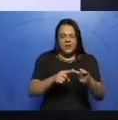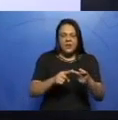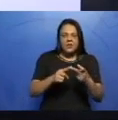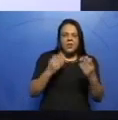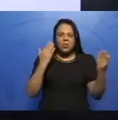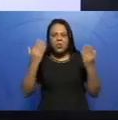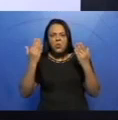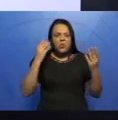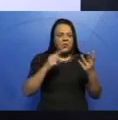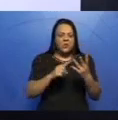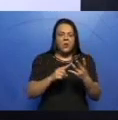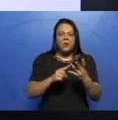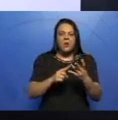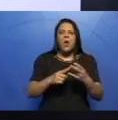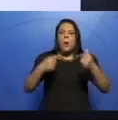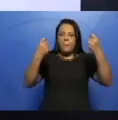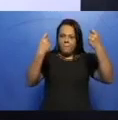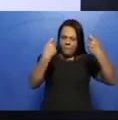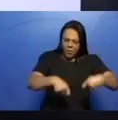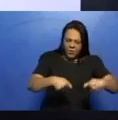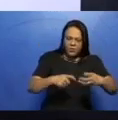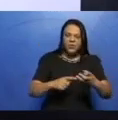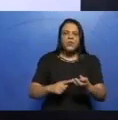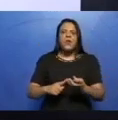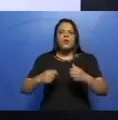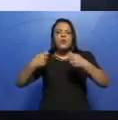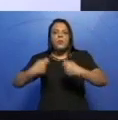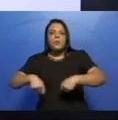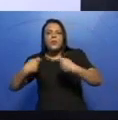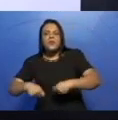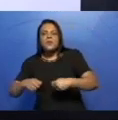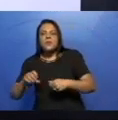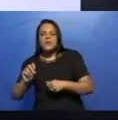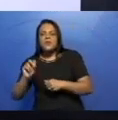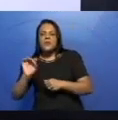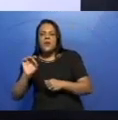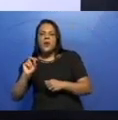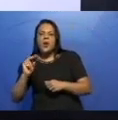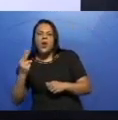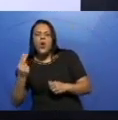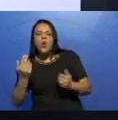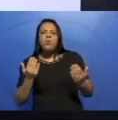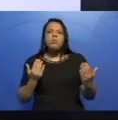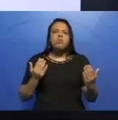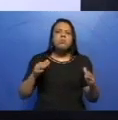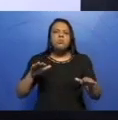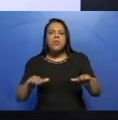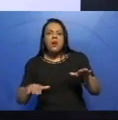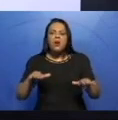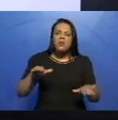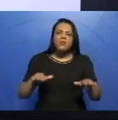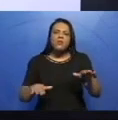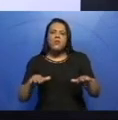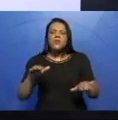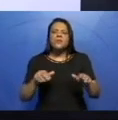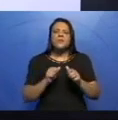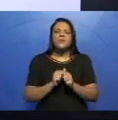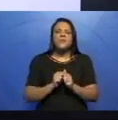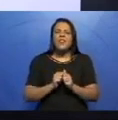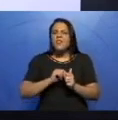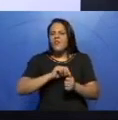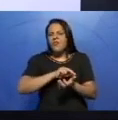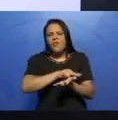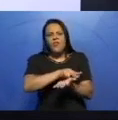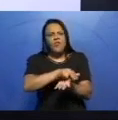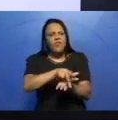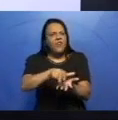possibilidade, necessidade, uma suposição, permissão, eventualidade ou casualidade, e